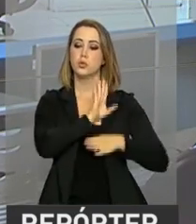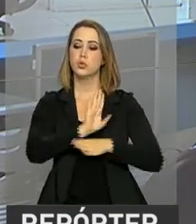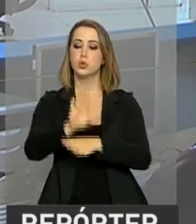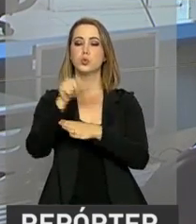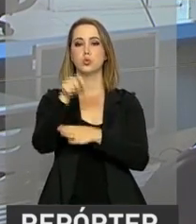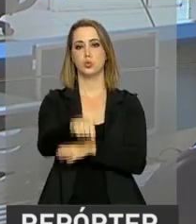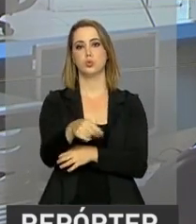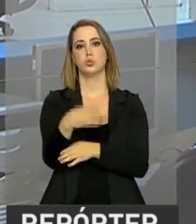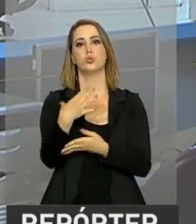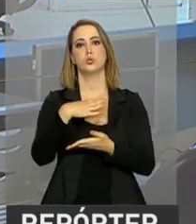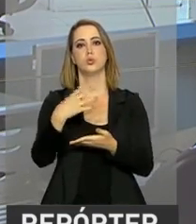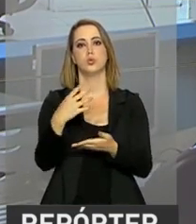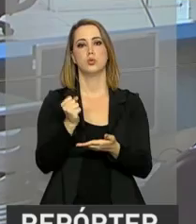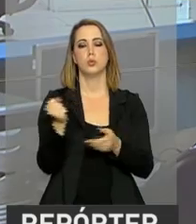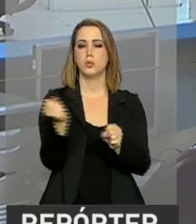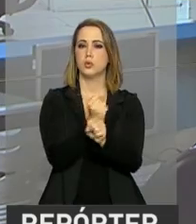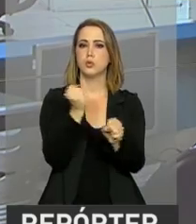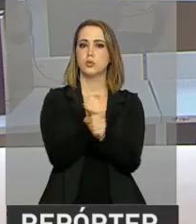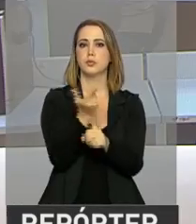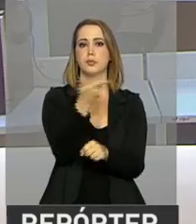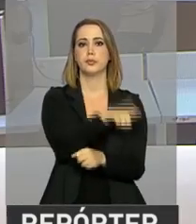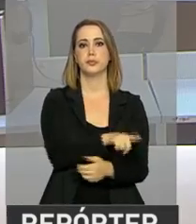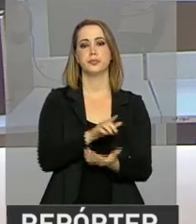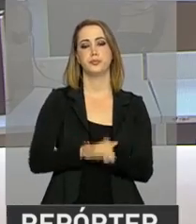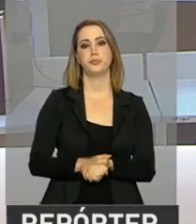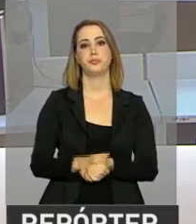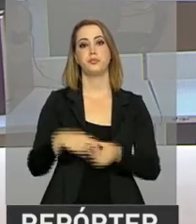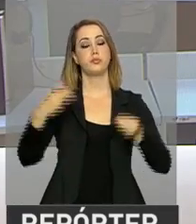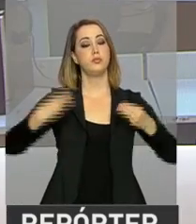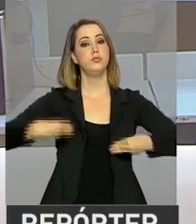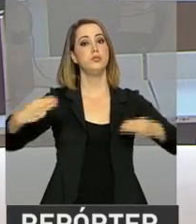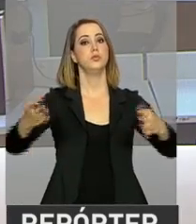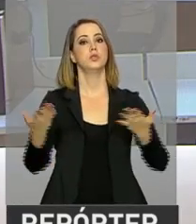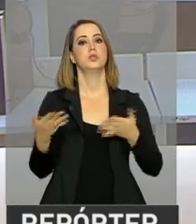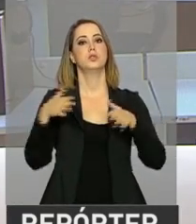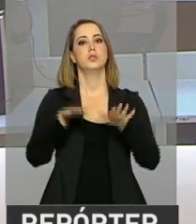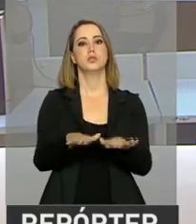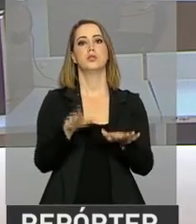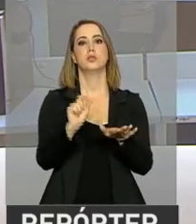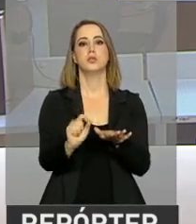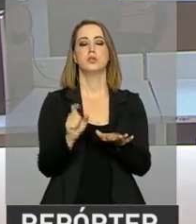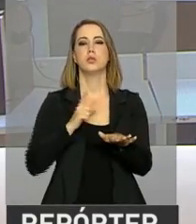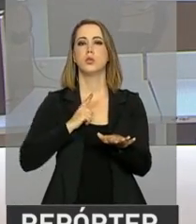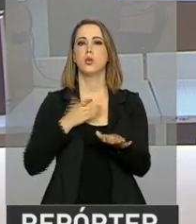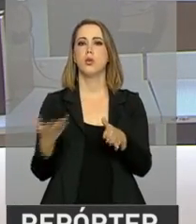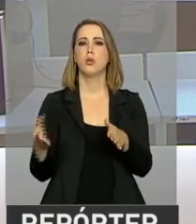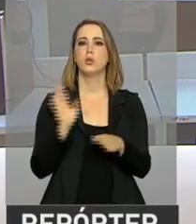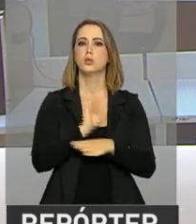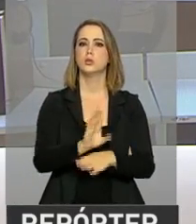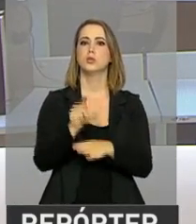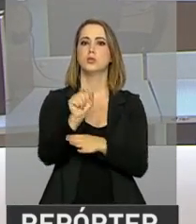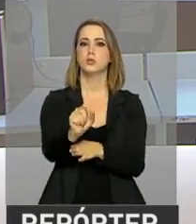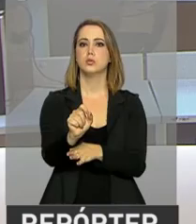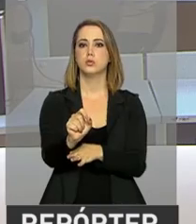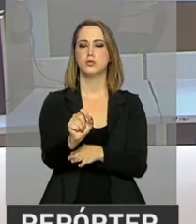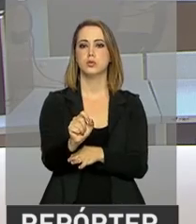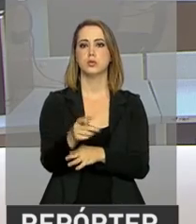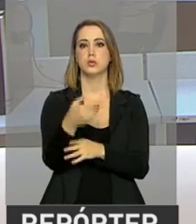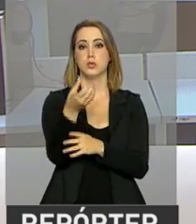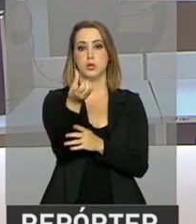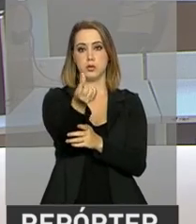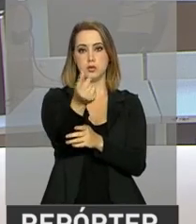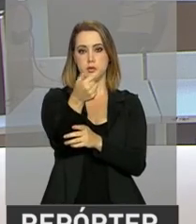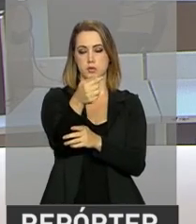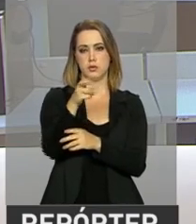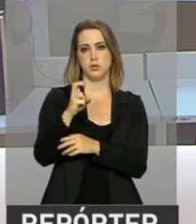ações imediatas de reconstrução o ministério da integração nacional autorizou o repasse de 675 mil